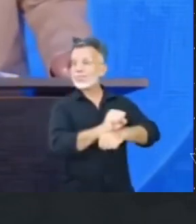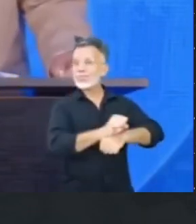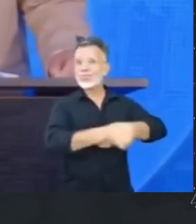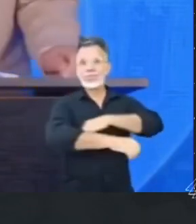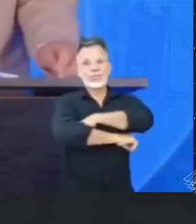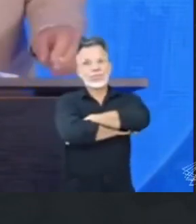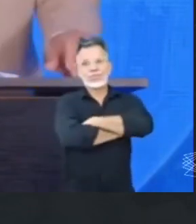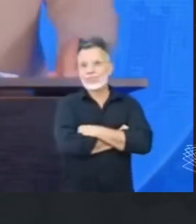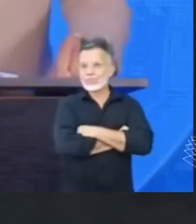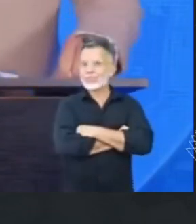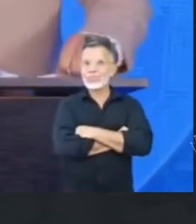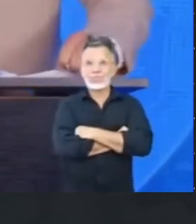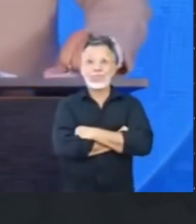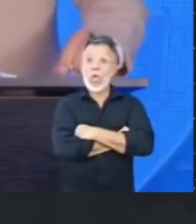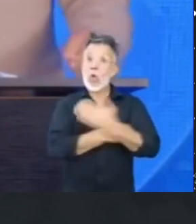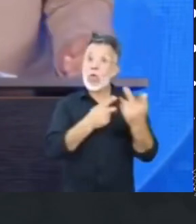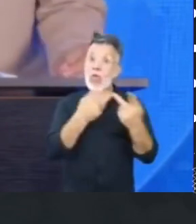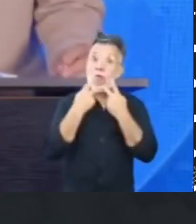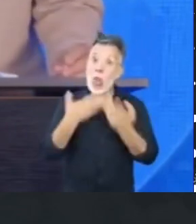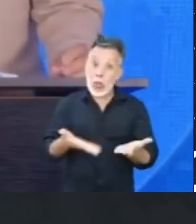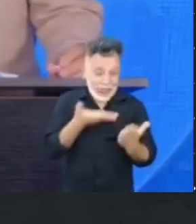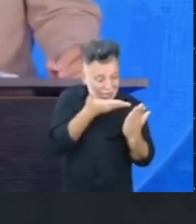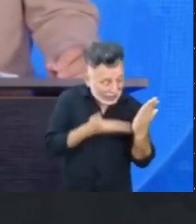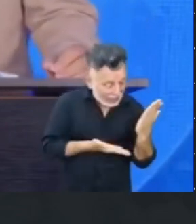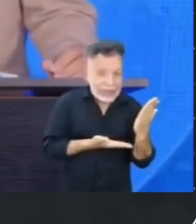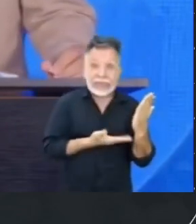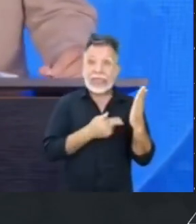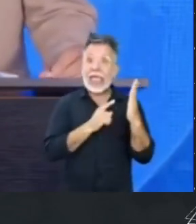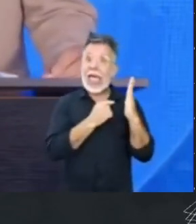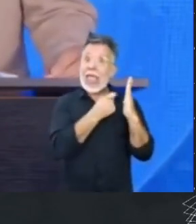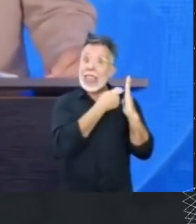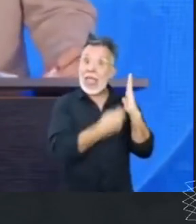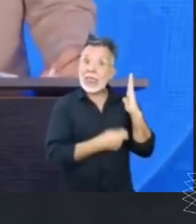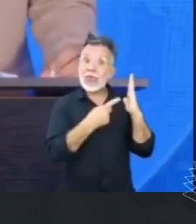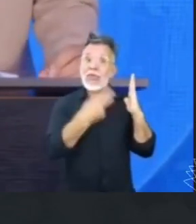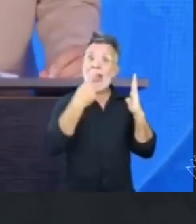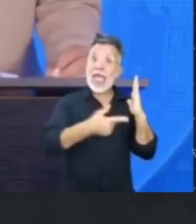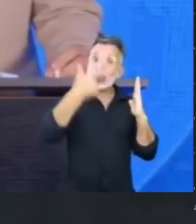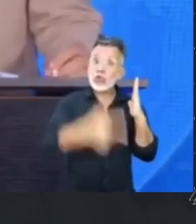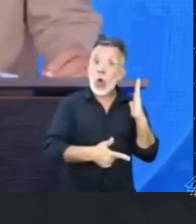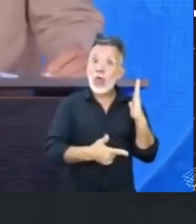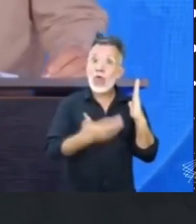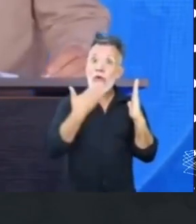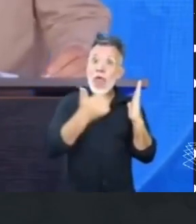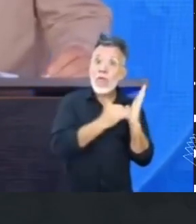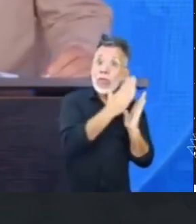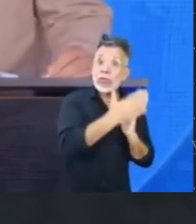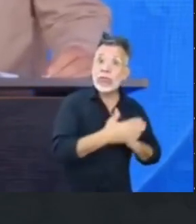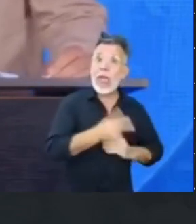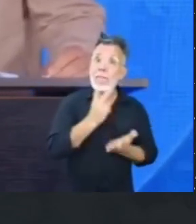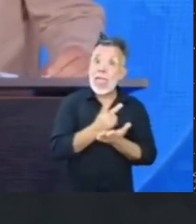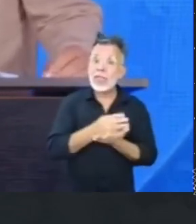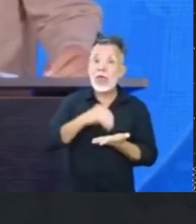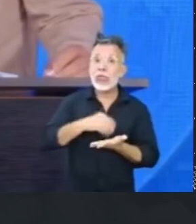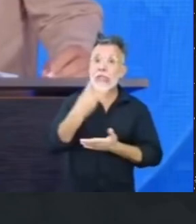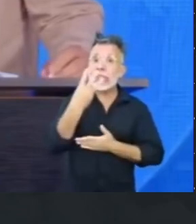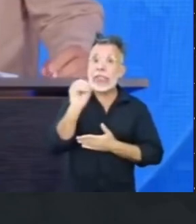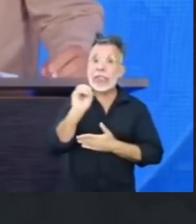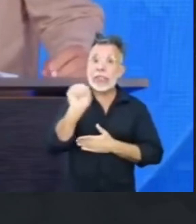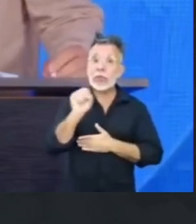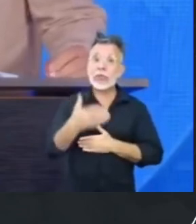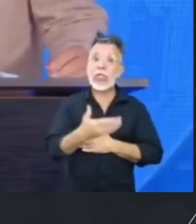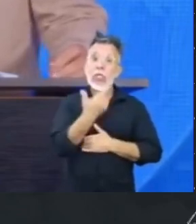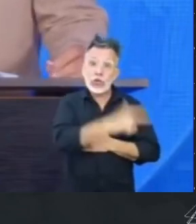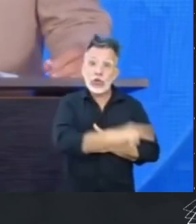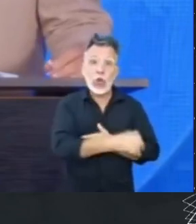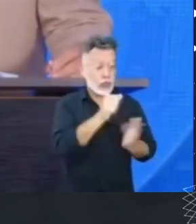O que o senhor falou está aqui, está dito de novo. Se o senhor falar de novo, o senhor vai ser retirado. Mesmo faltando 30 segundos. O senhor está sendo advertido pela segunda